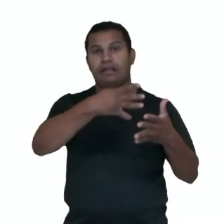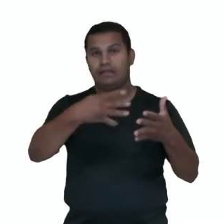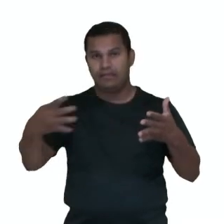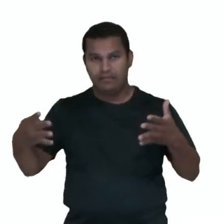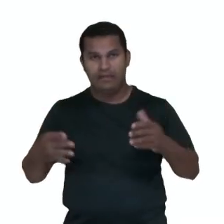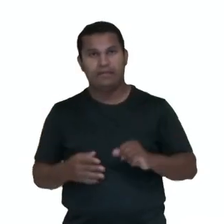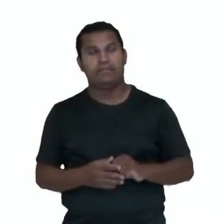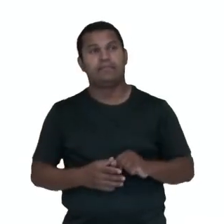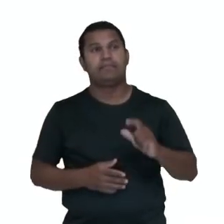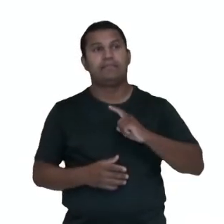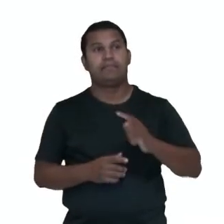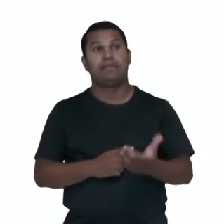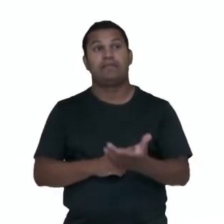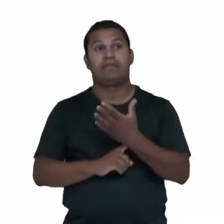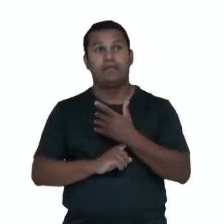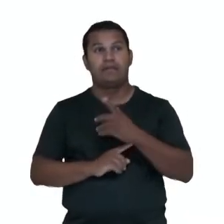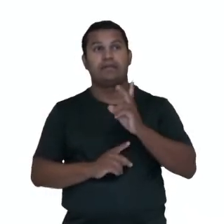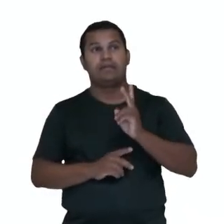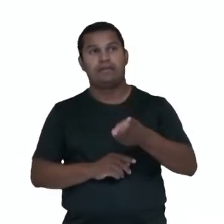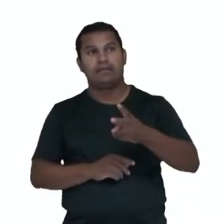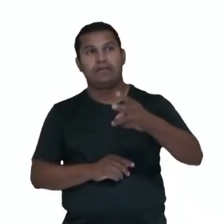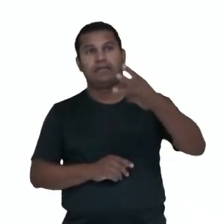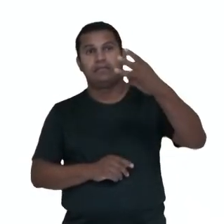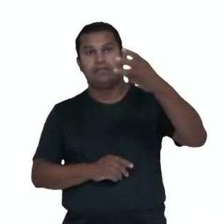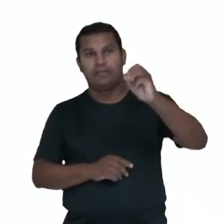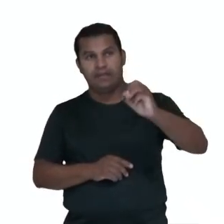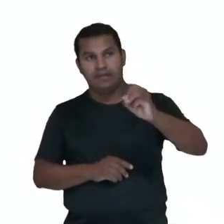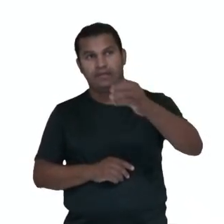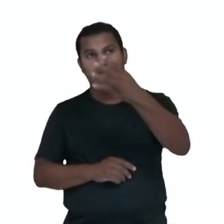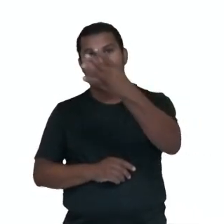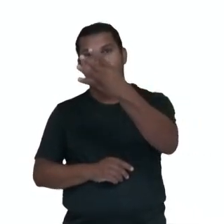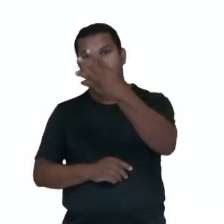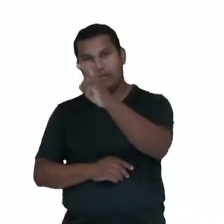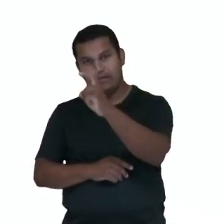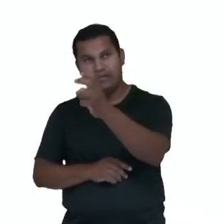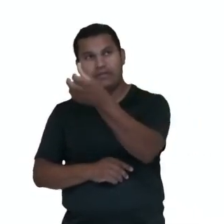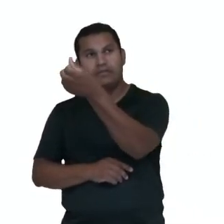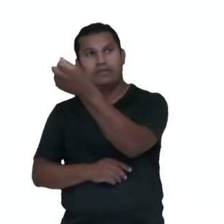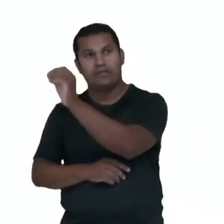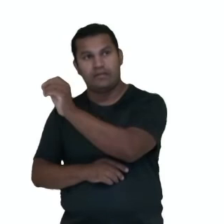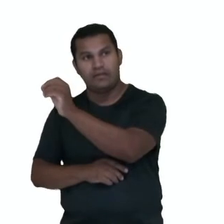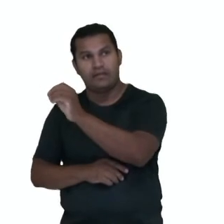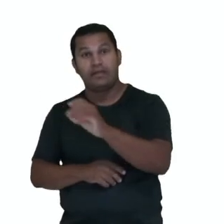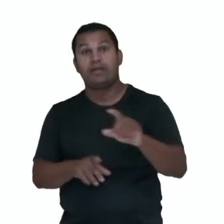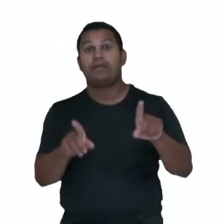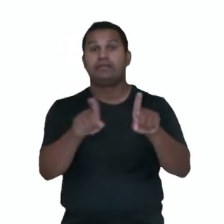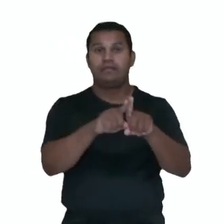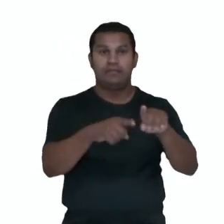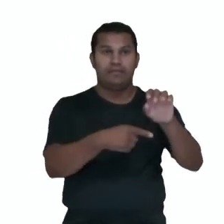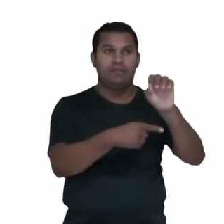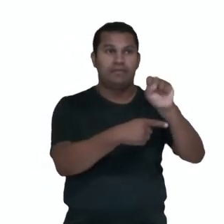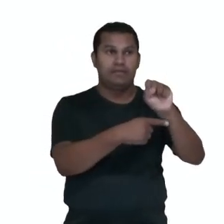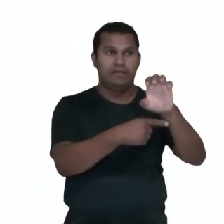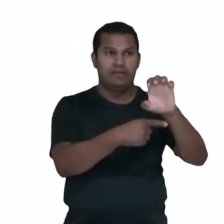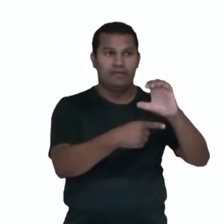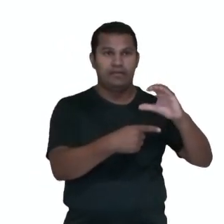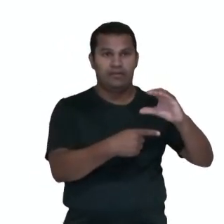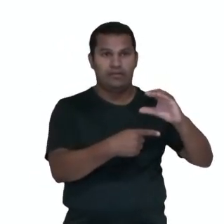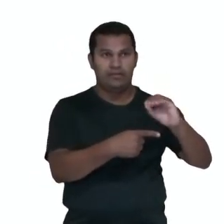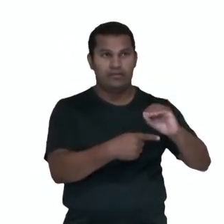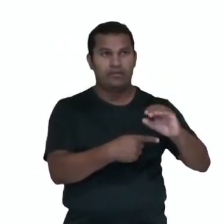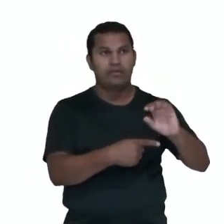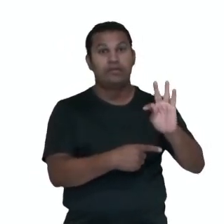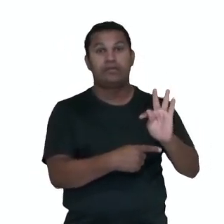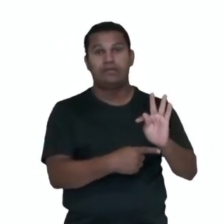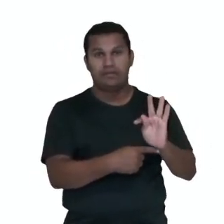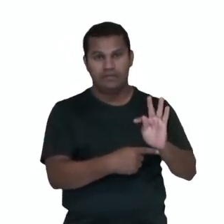no seu caderno. 30, 45 e 60 para seno, cosseno e tangente. Lembrando que se eu não me lembrar, né, se não